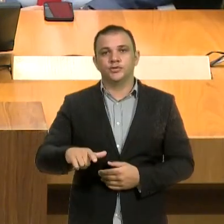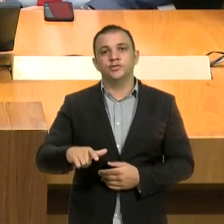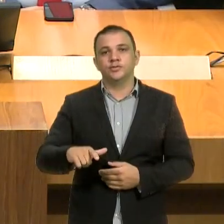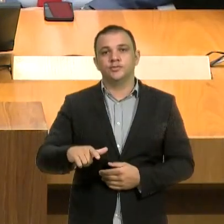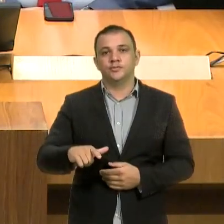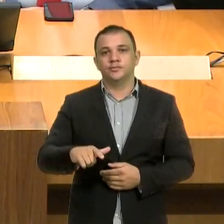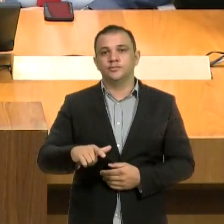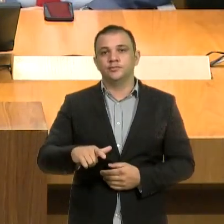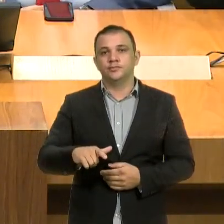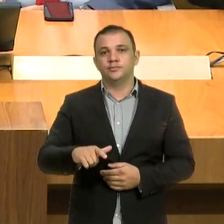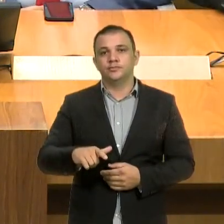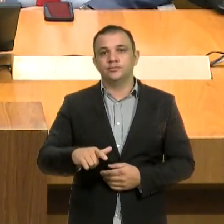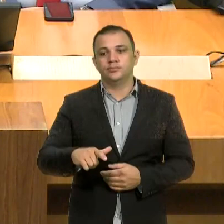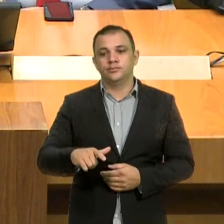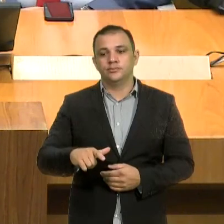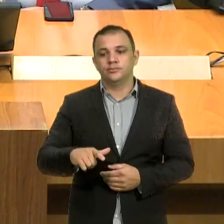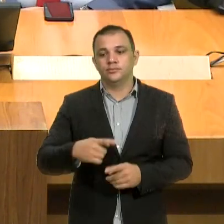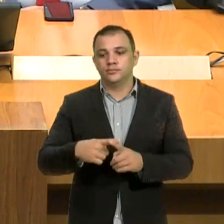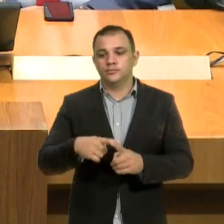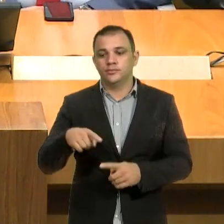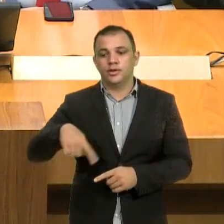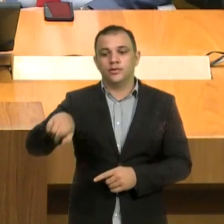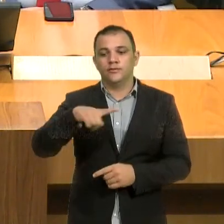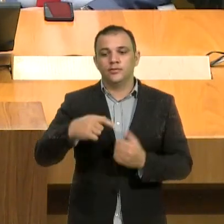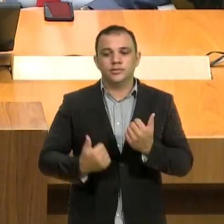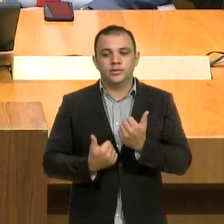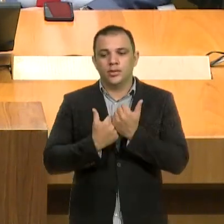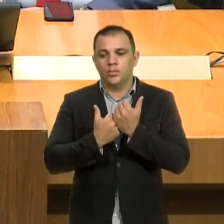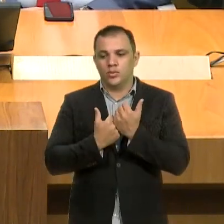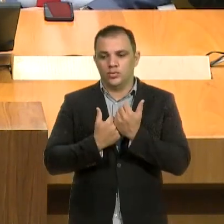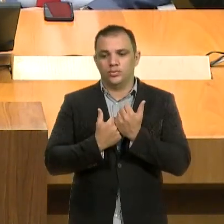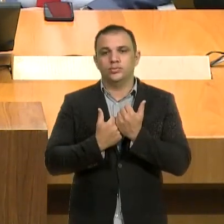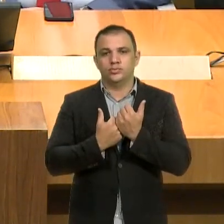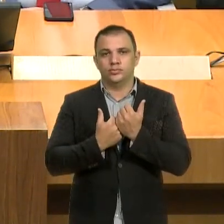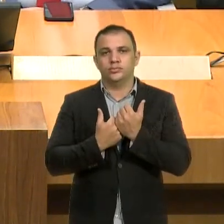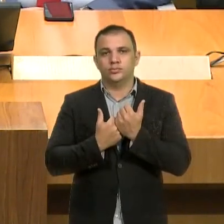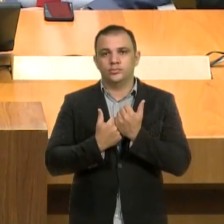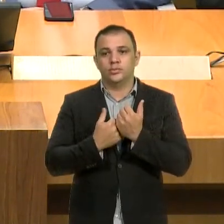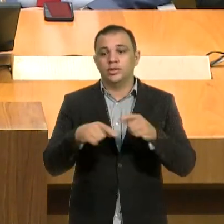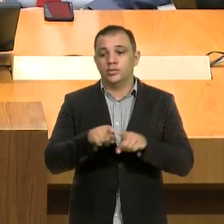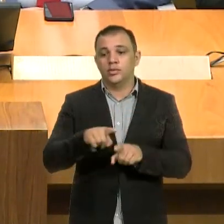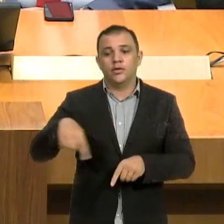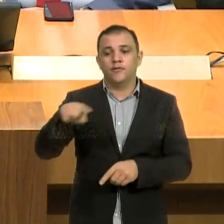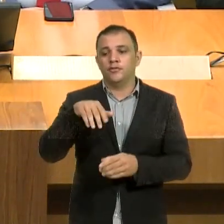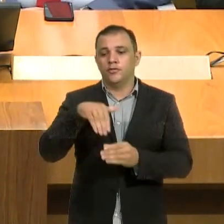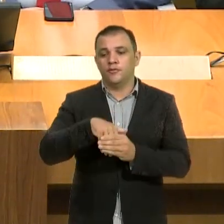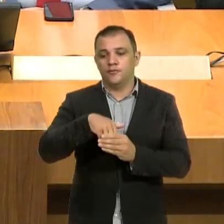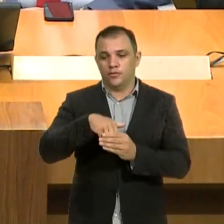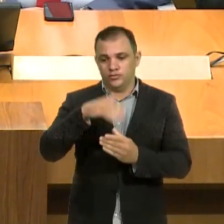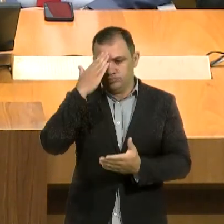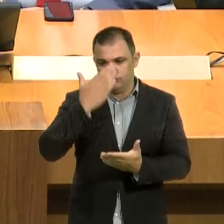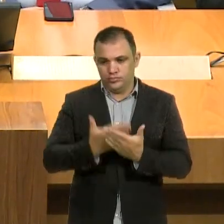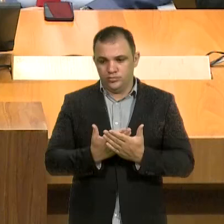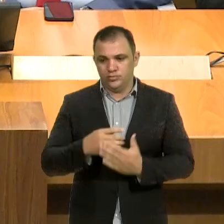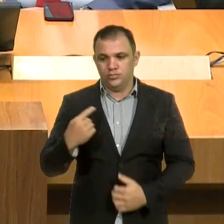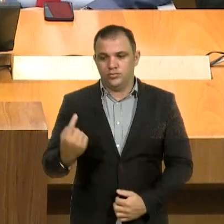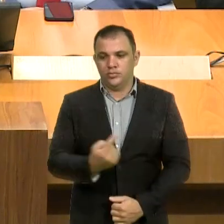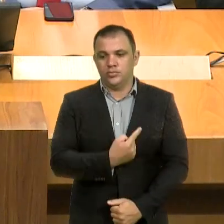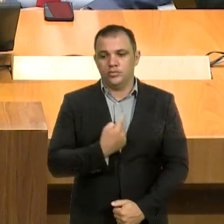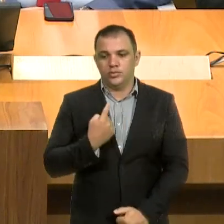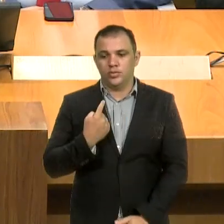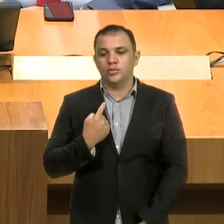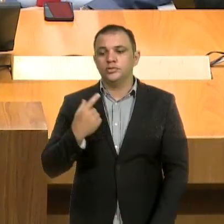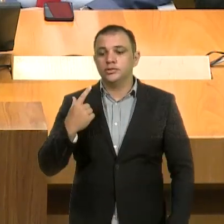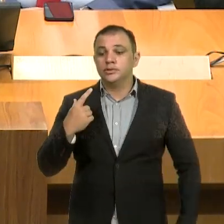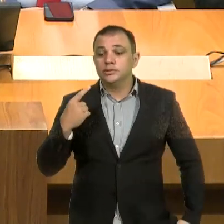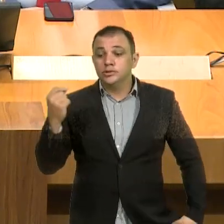vez o apoio de cada um e de cada uma, o voto de confiança que me